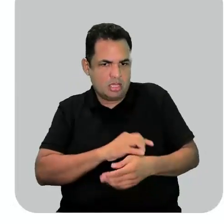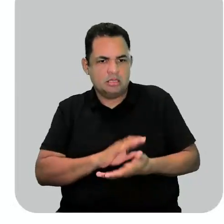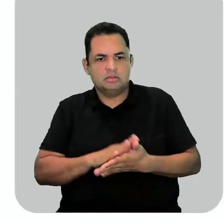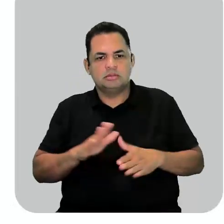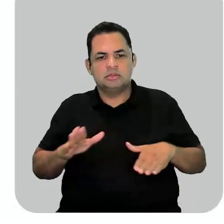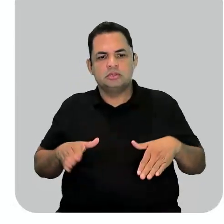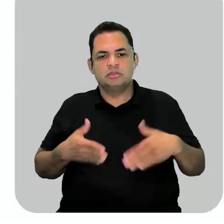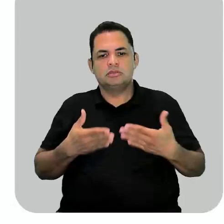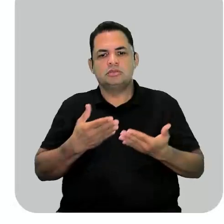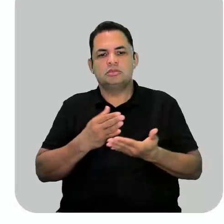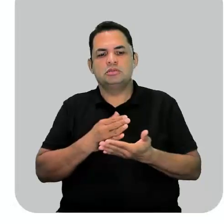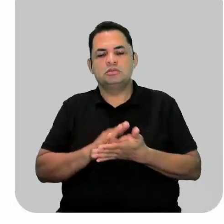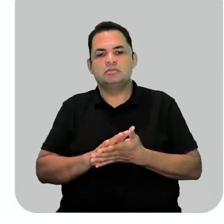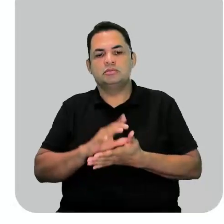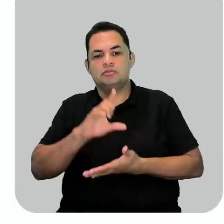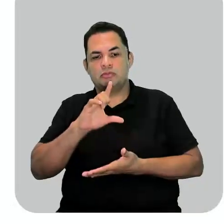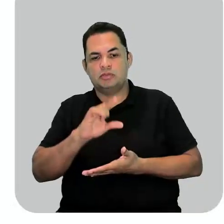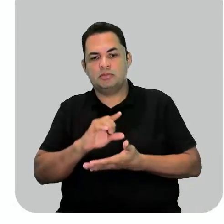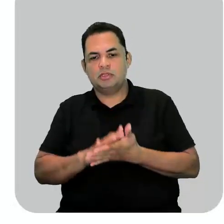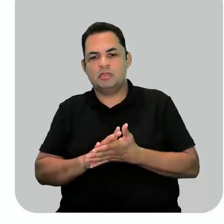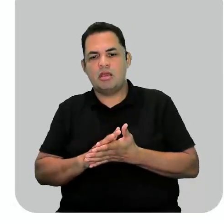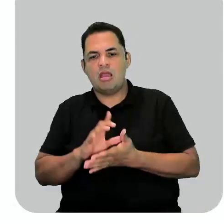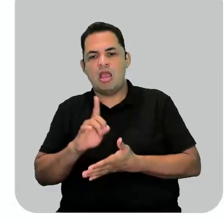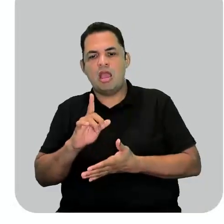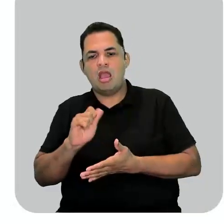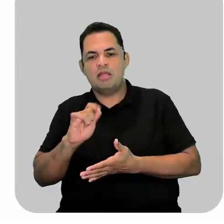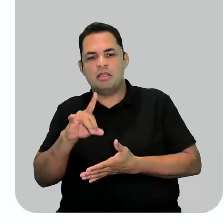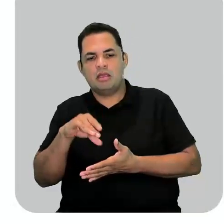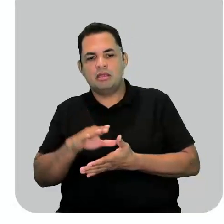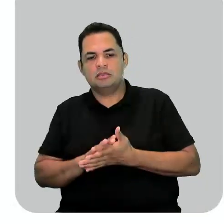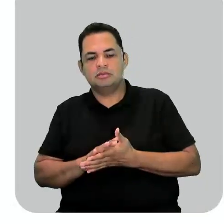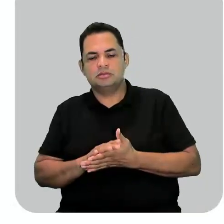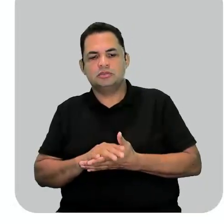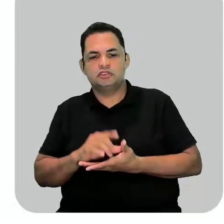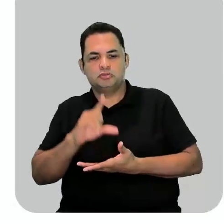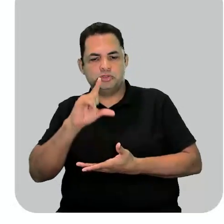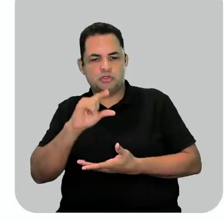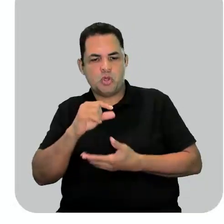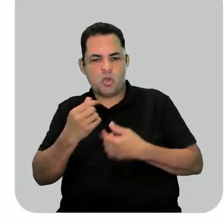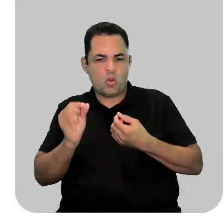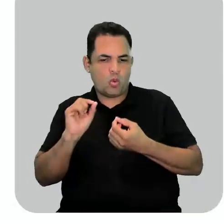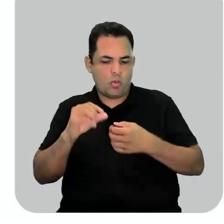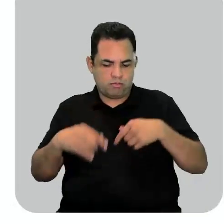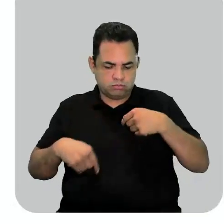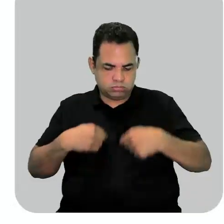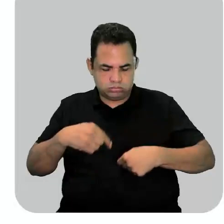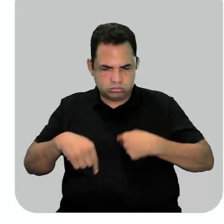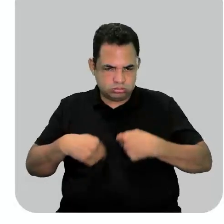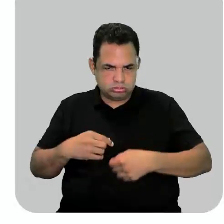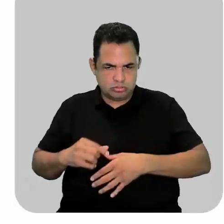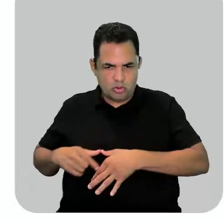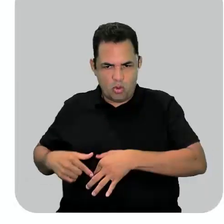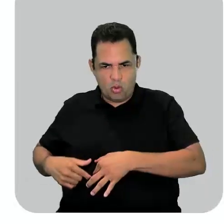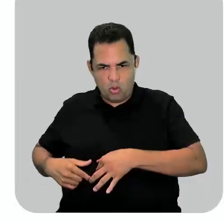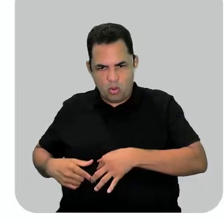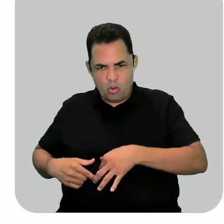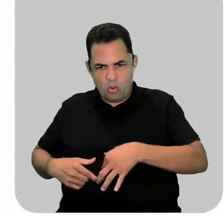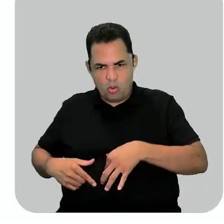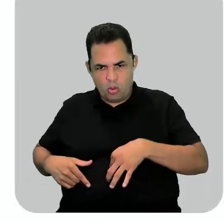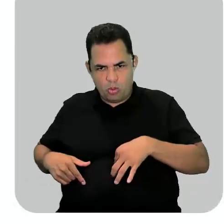ADH, inibe o funcionamento do fígado e a letra E fala